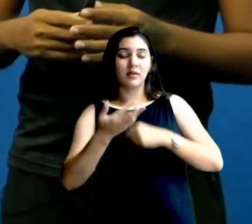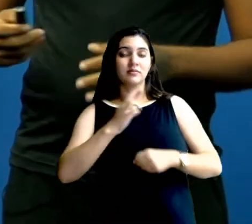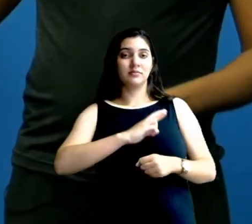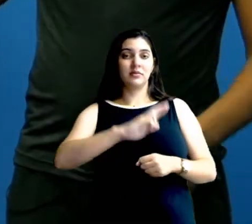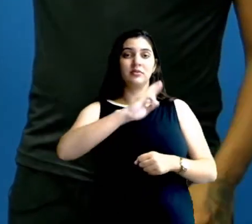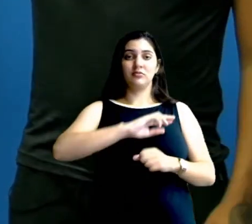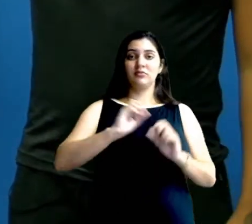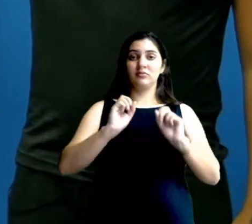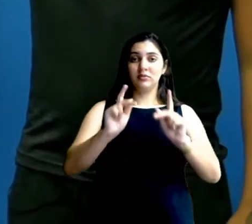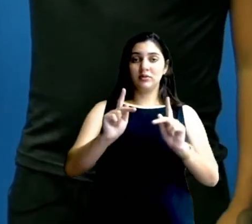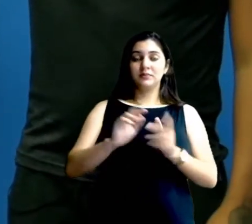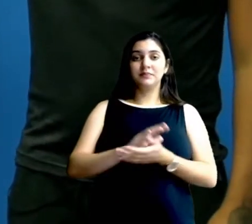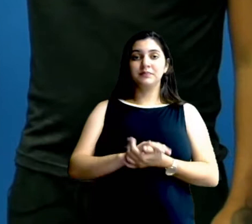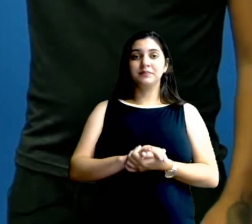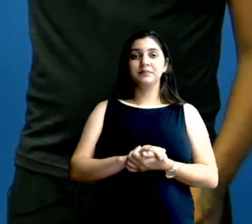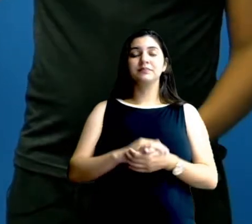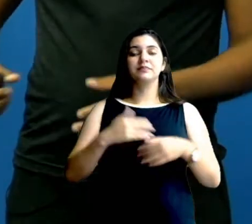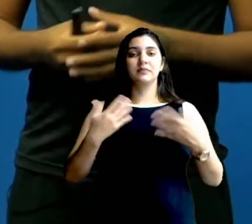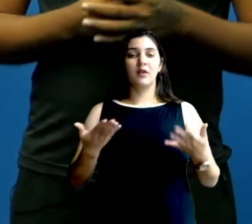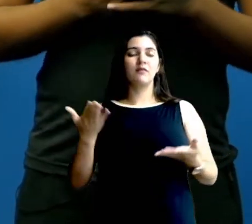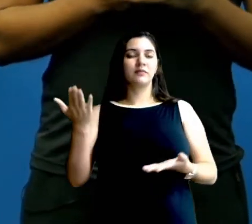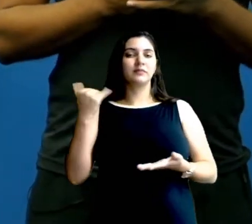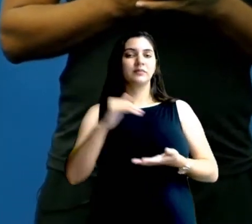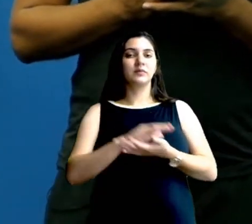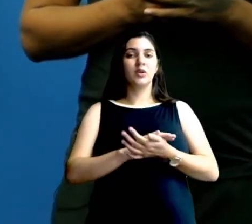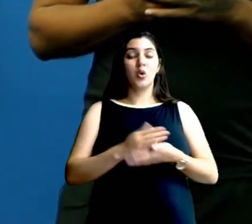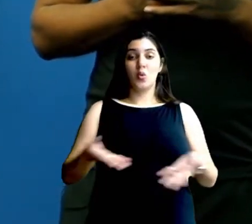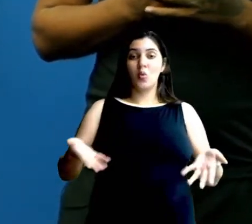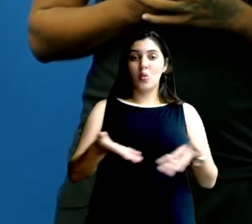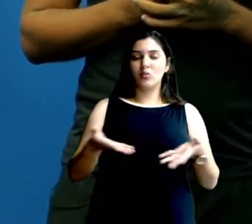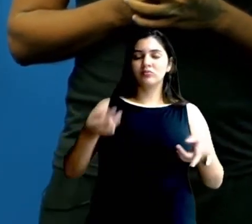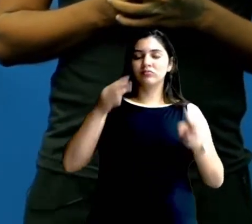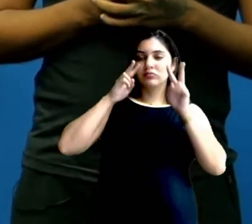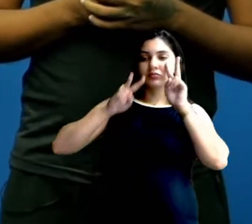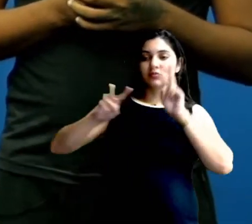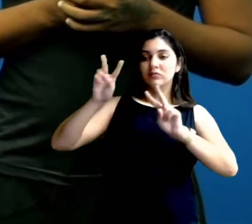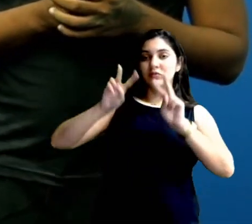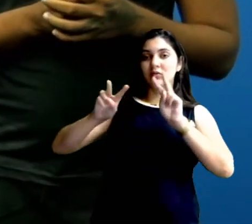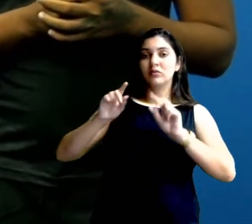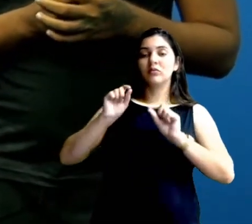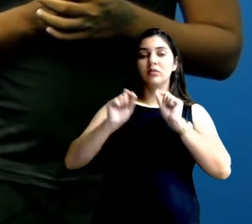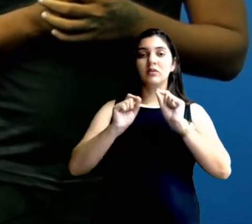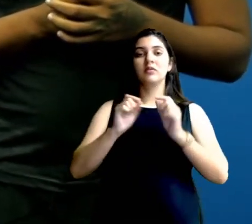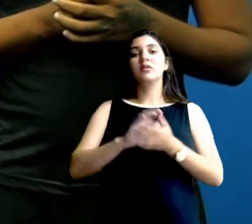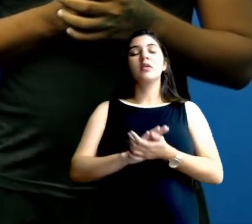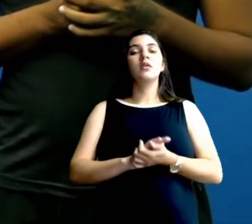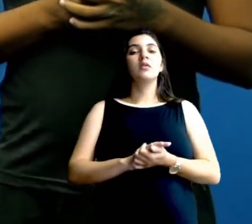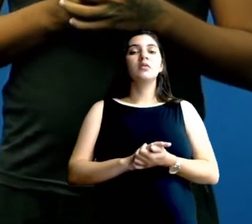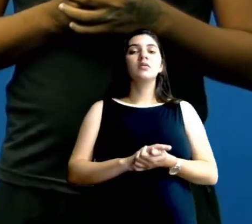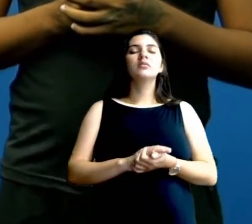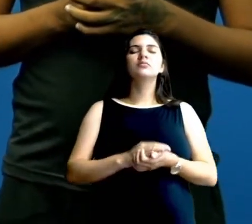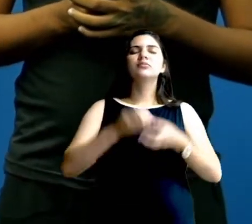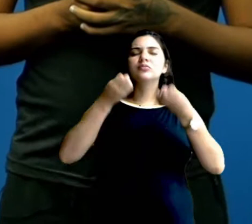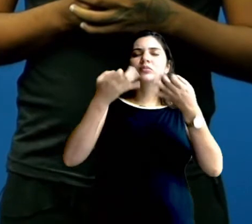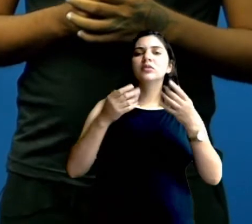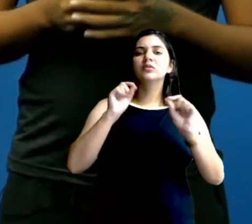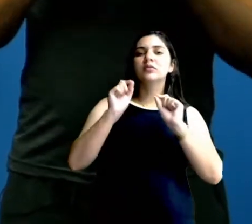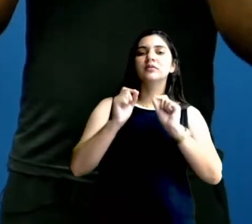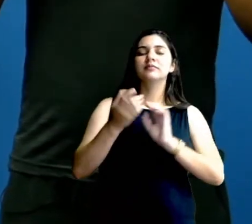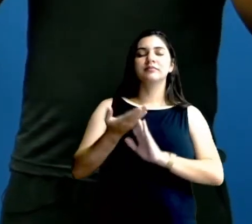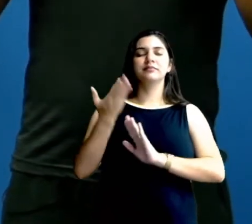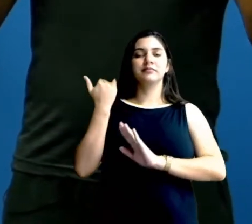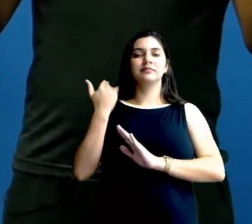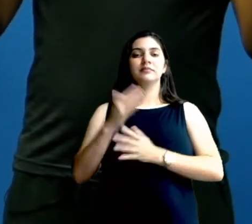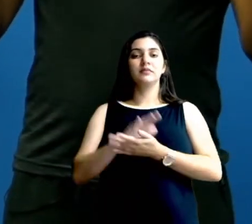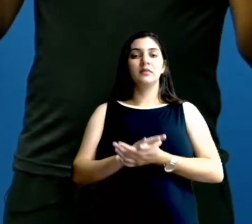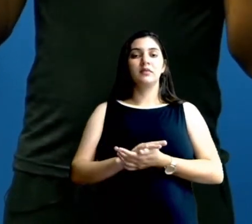Tá então vamos lá hoje a gente vai ver o reino de curso né como eu tava falando para vocês anteriormente